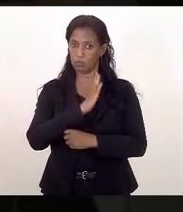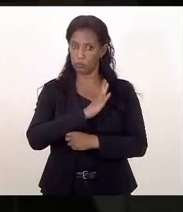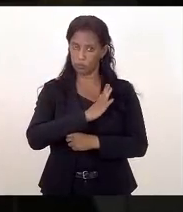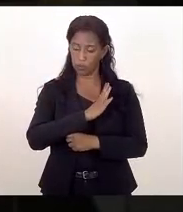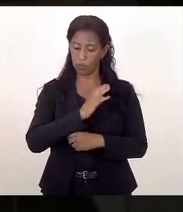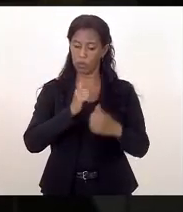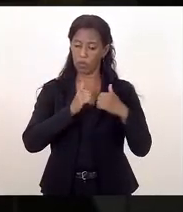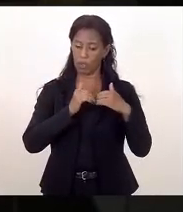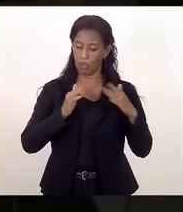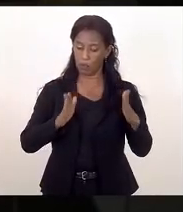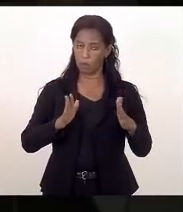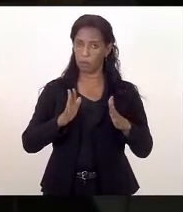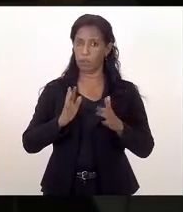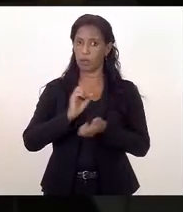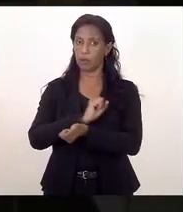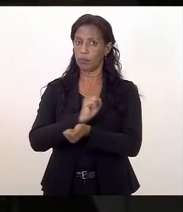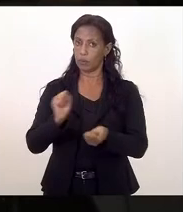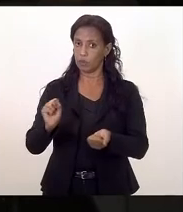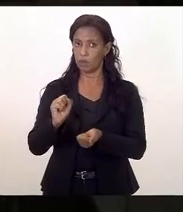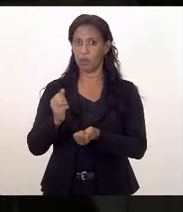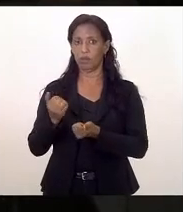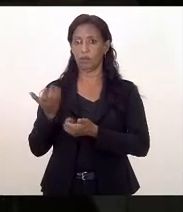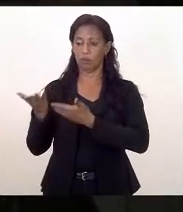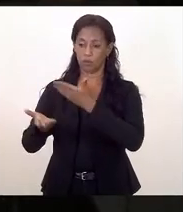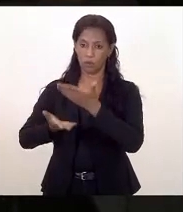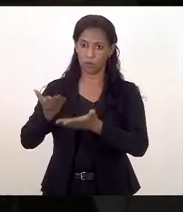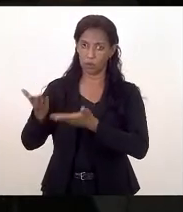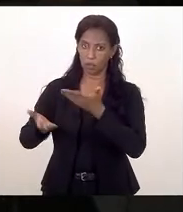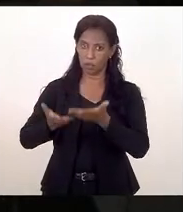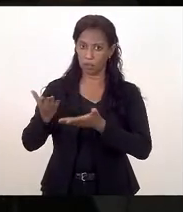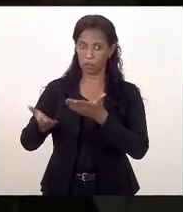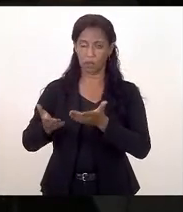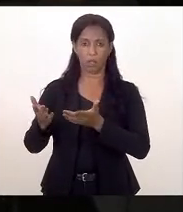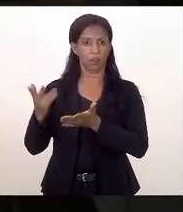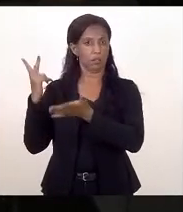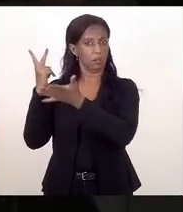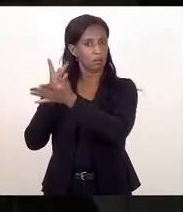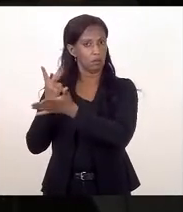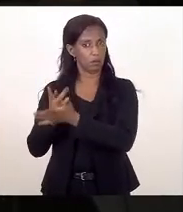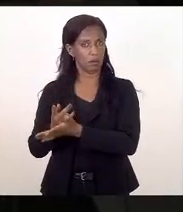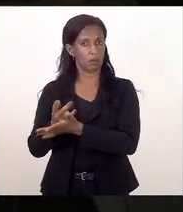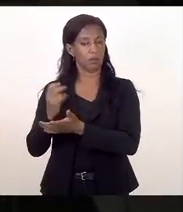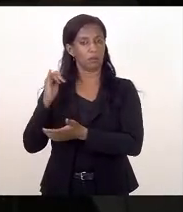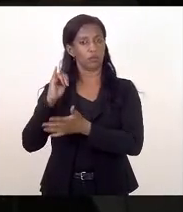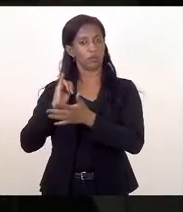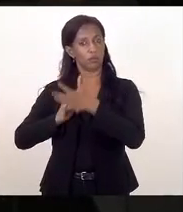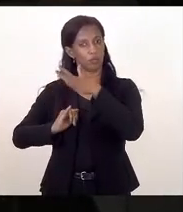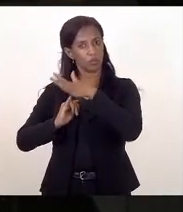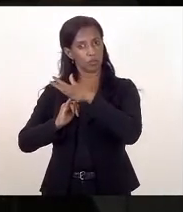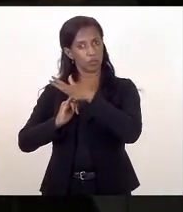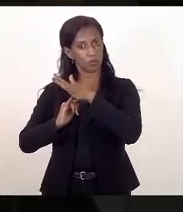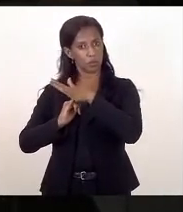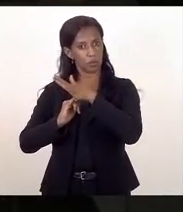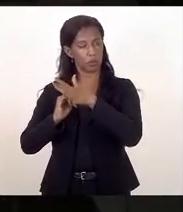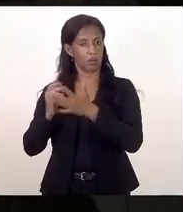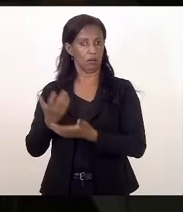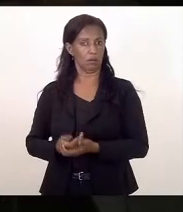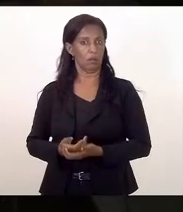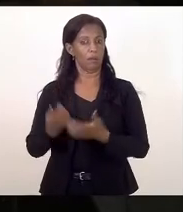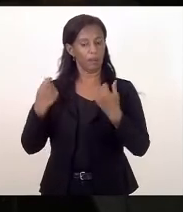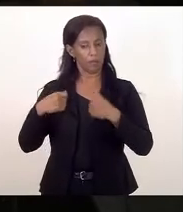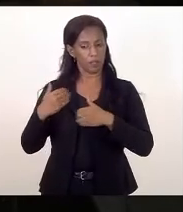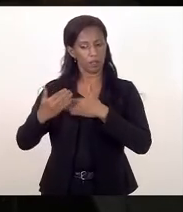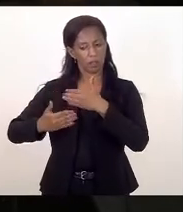possível mais que a UESO seja tratada como um patinho feio das instituições universitárias e estaduais, precisa de um plano de